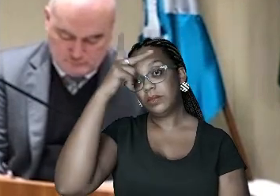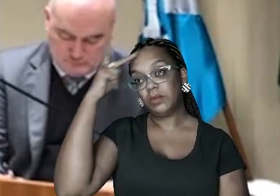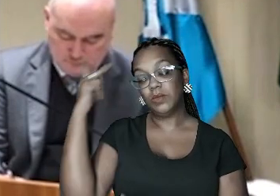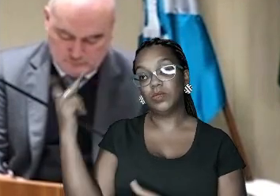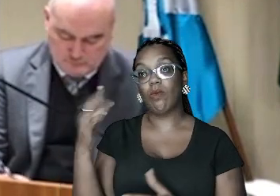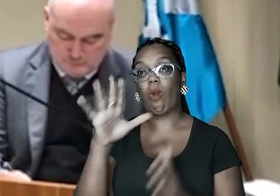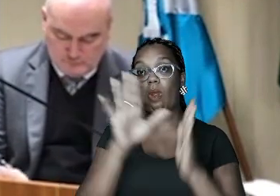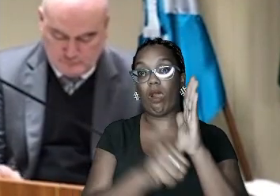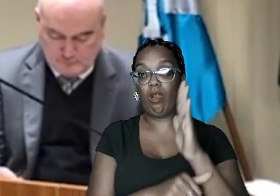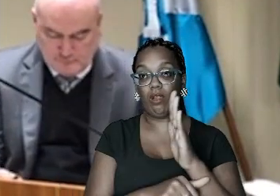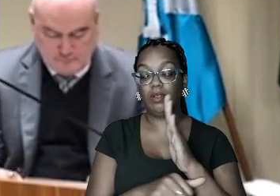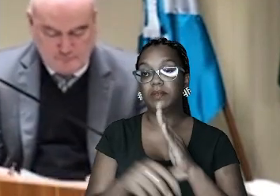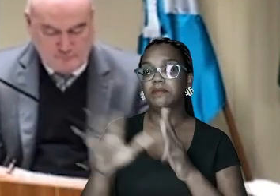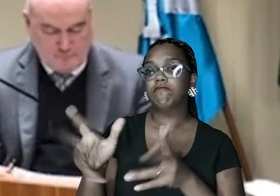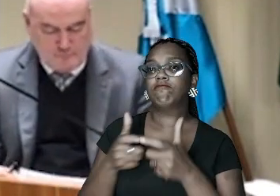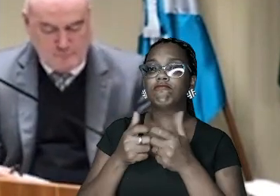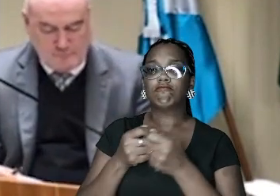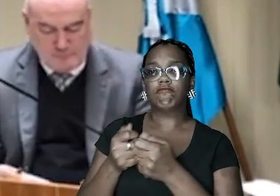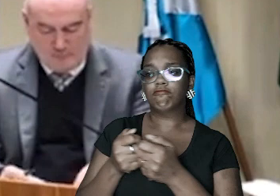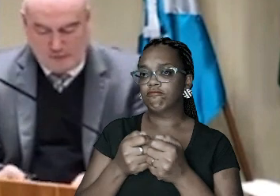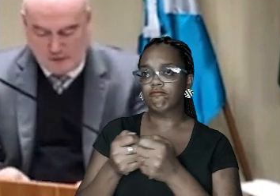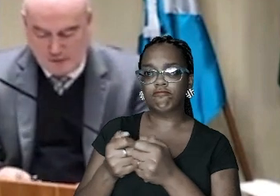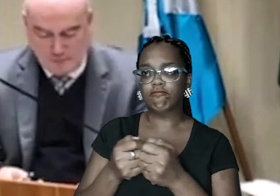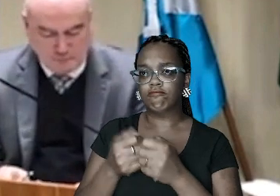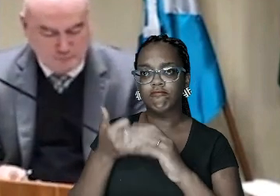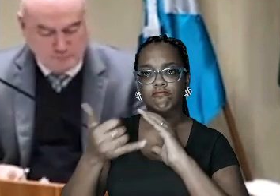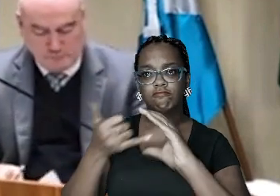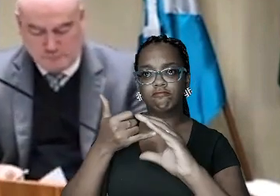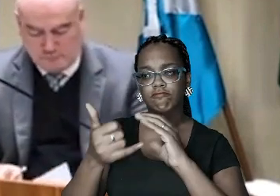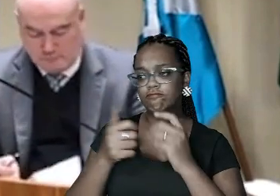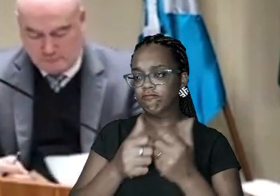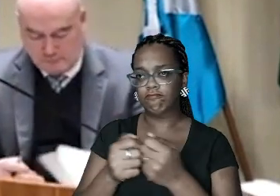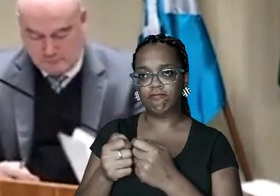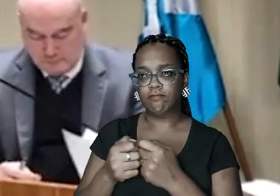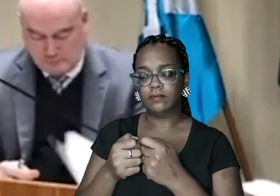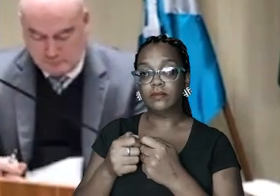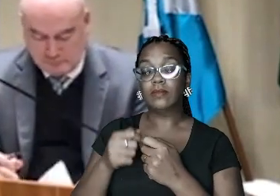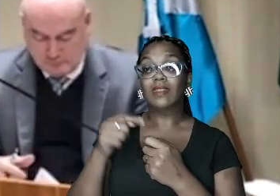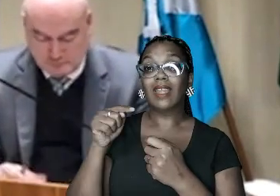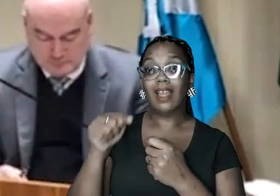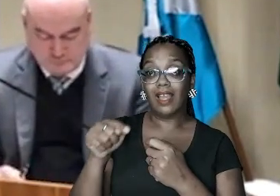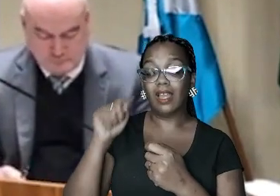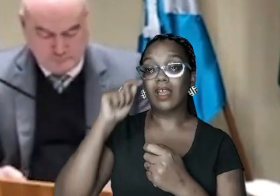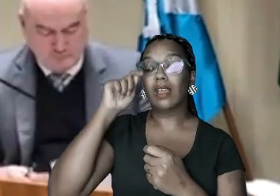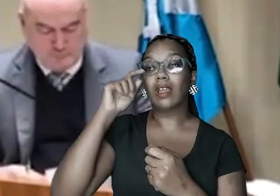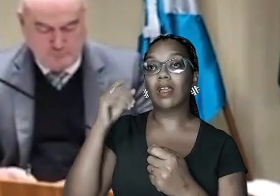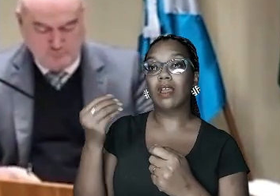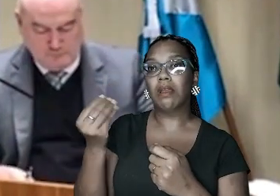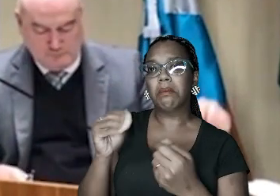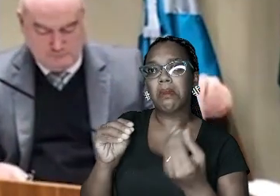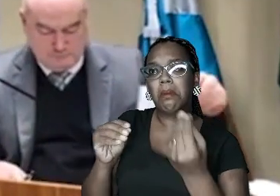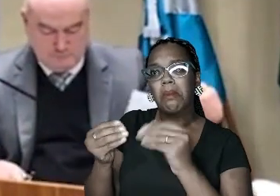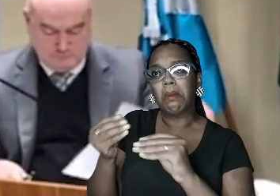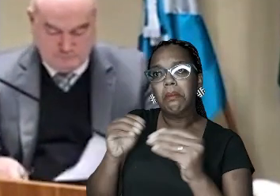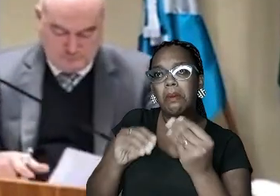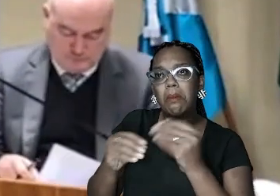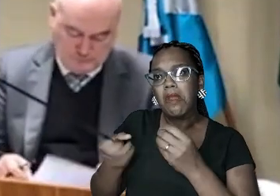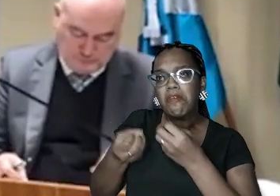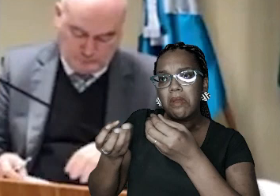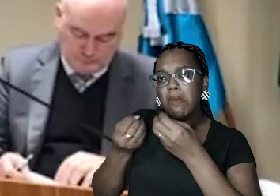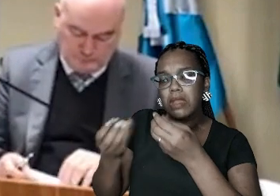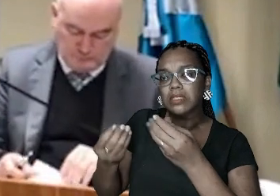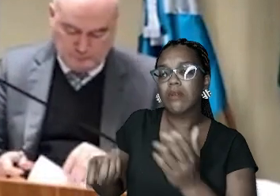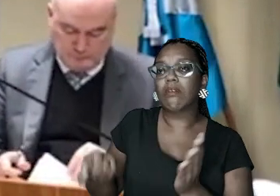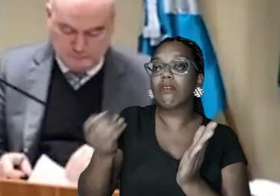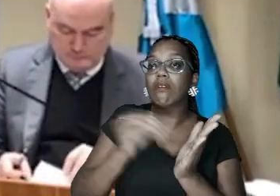furto mexe no celular dele mexe no WhatsApp dele e a partir daí ele coloca várias informações que vão parar no processo E aí